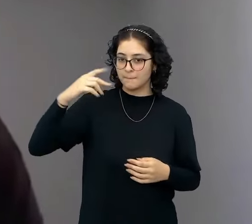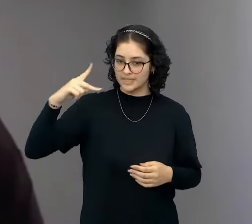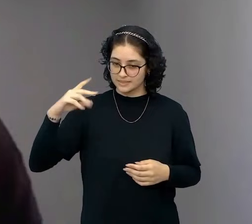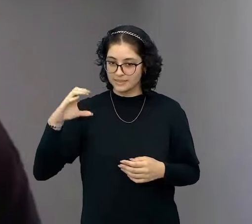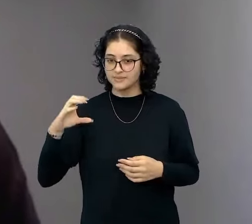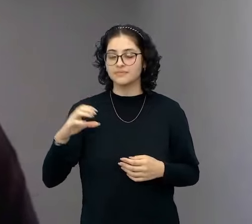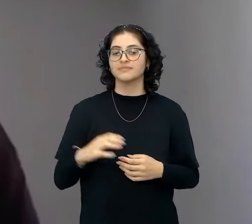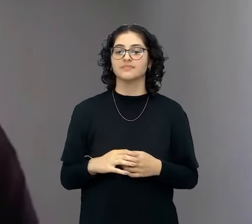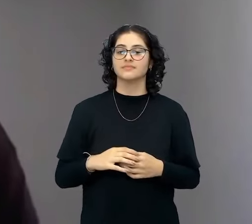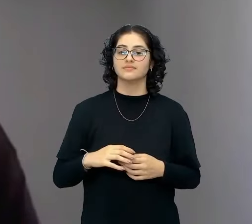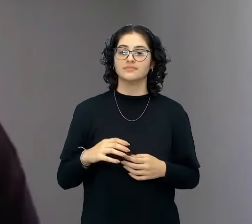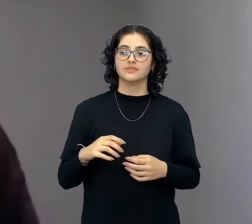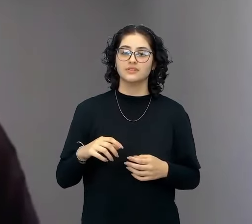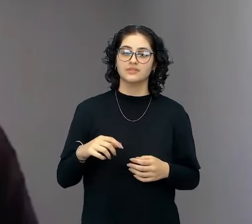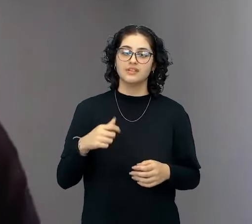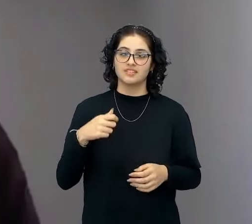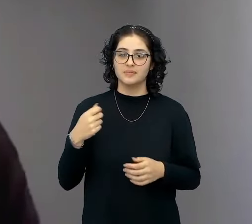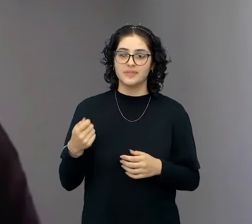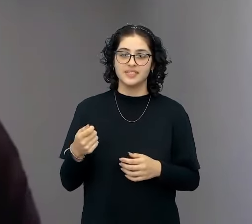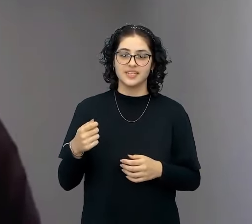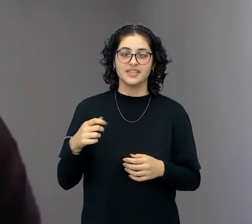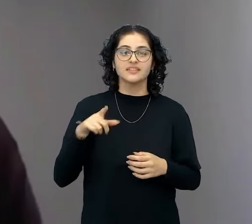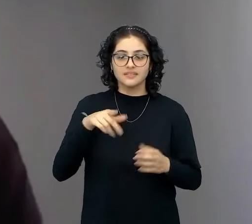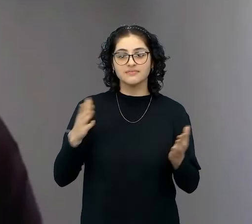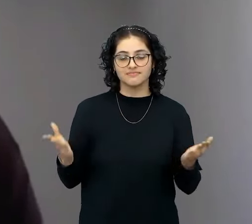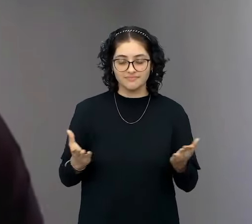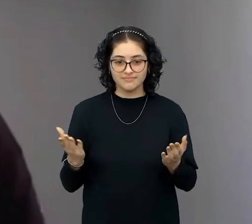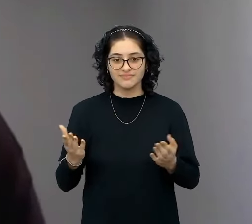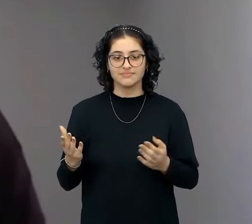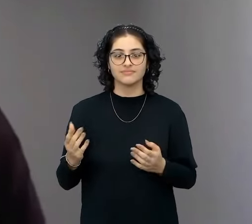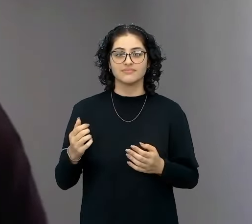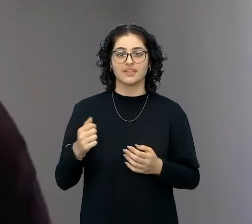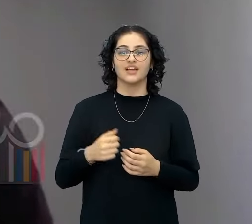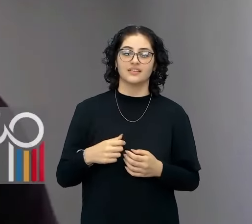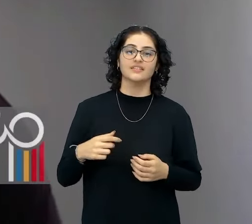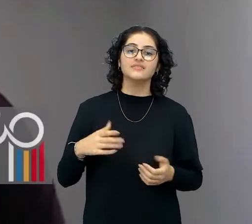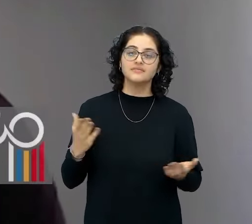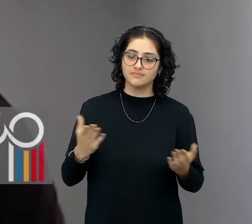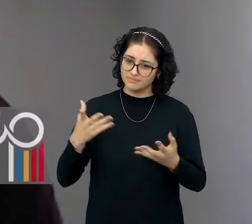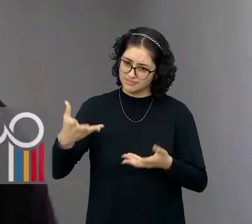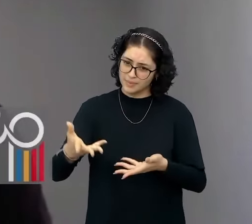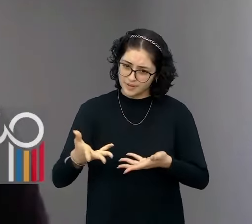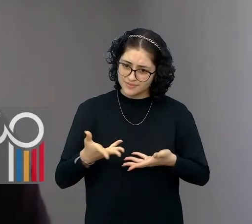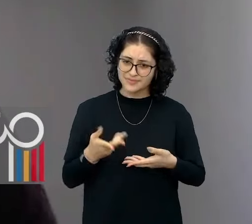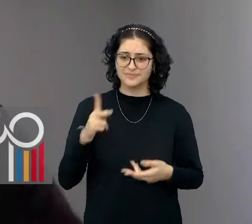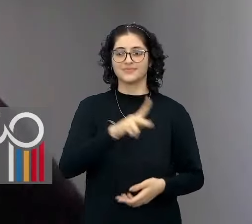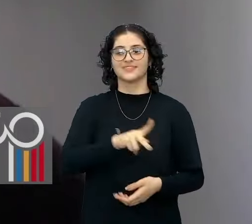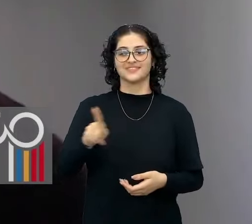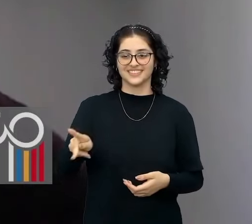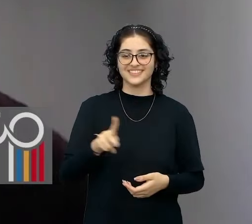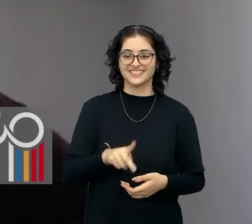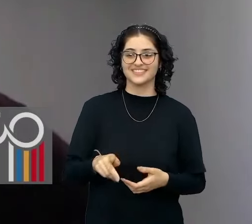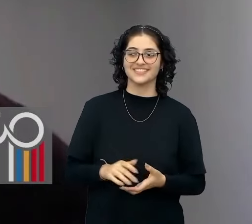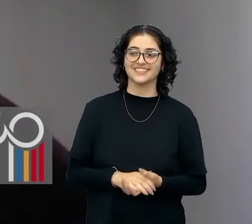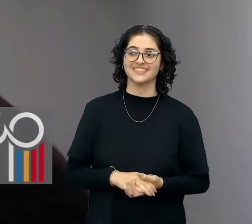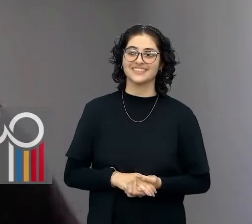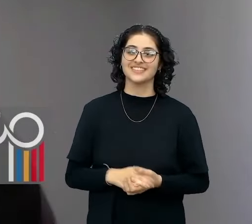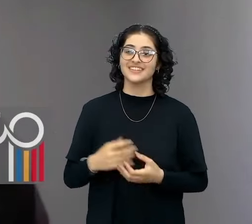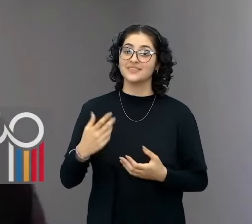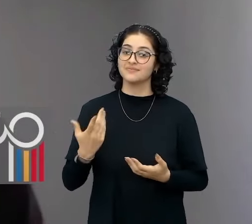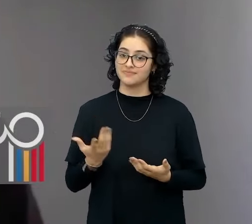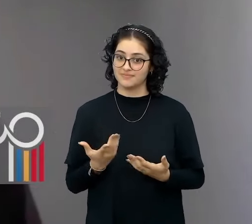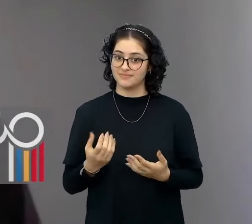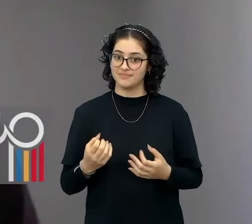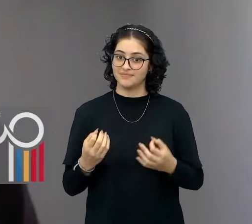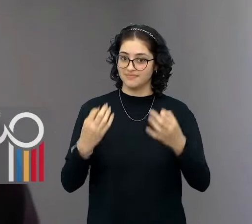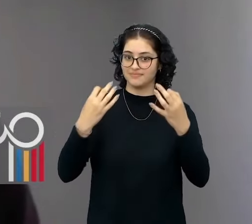momento noturno, né? No turno da noite, né? Sejam todos bem-vindos, professores, né? Eu vou fazer